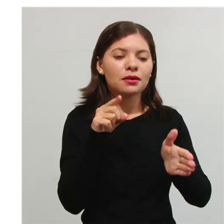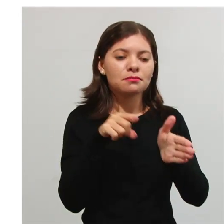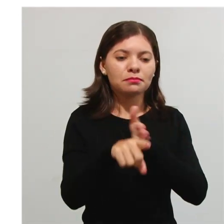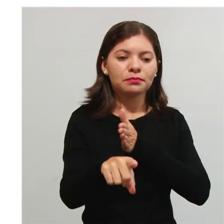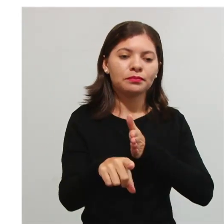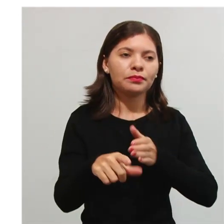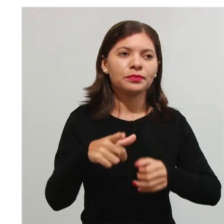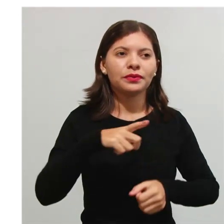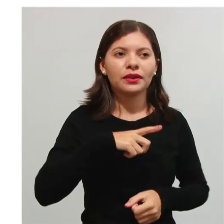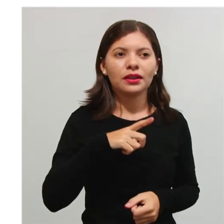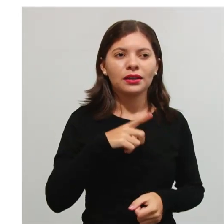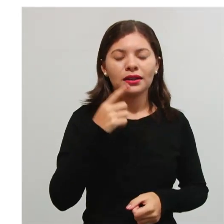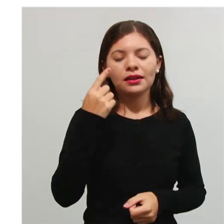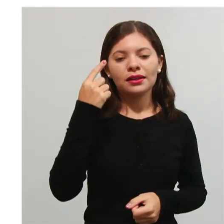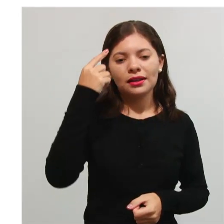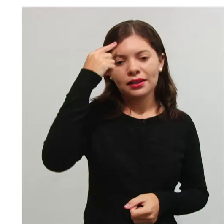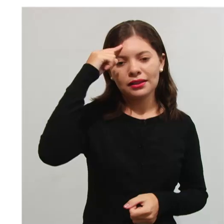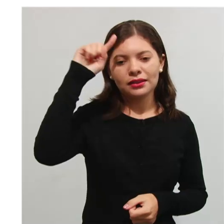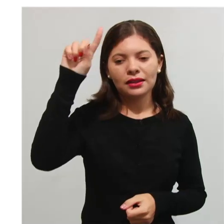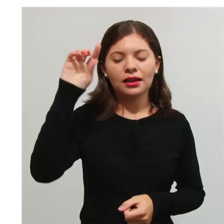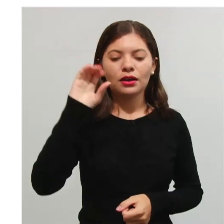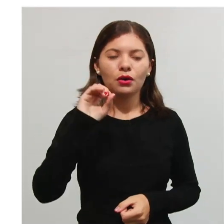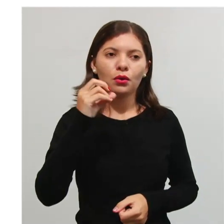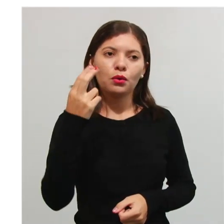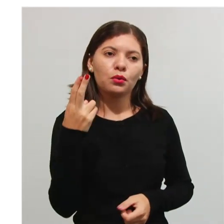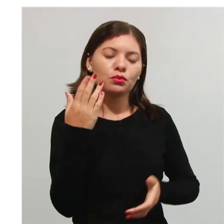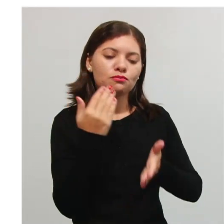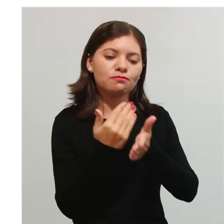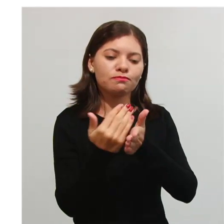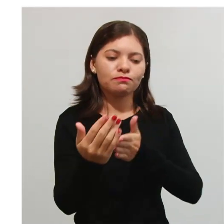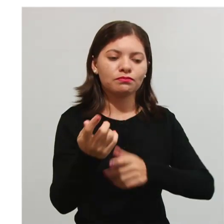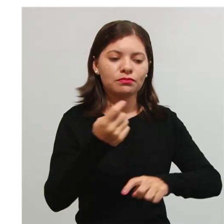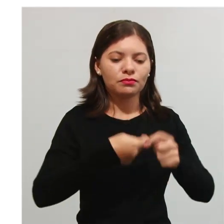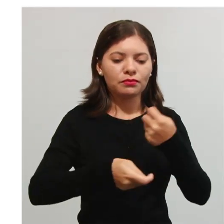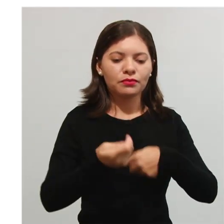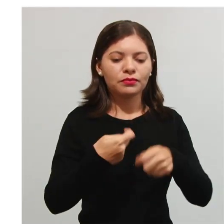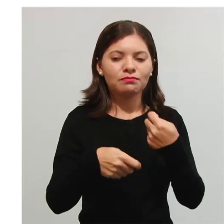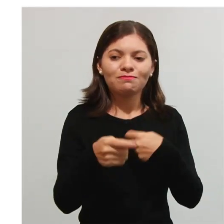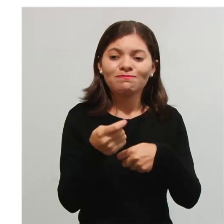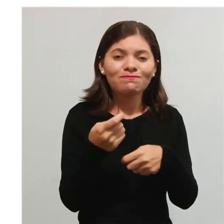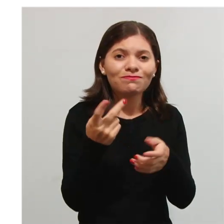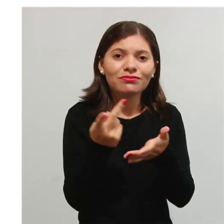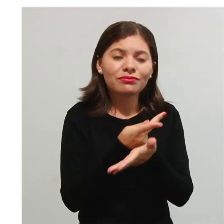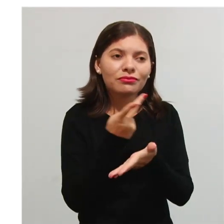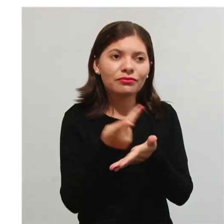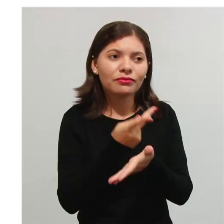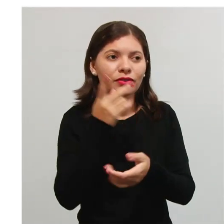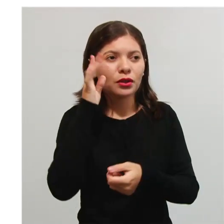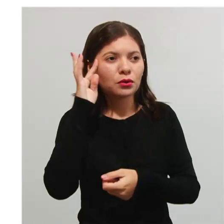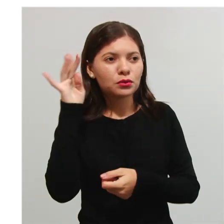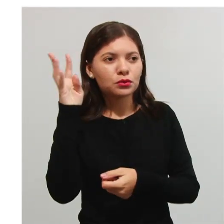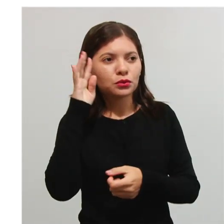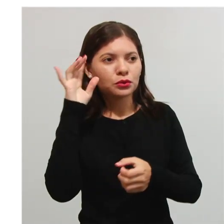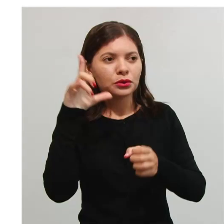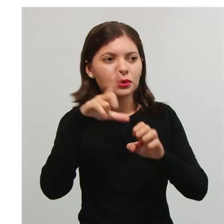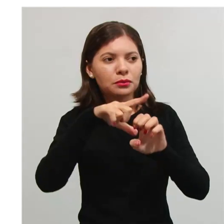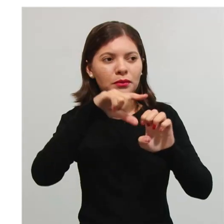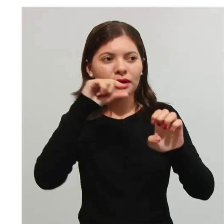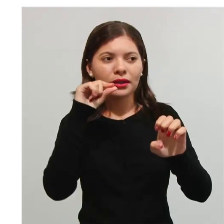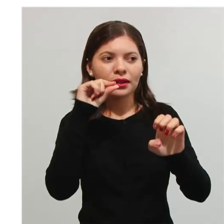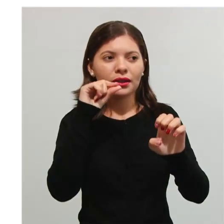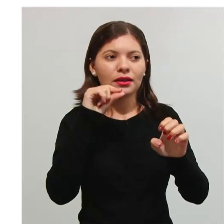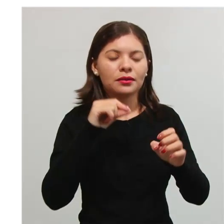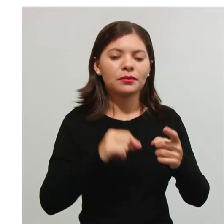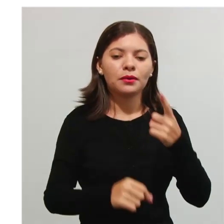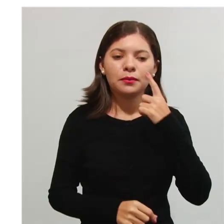já teve uma ideia ou você já iniciou um negócio e não deu certo, você tem esse sonho de empreender, de criar o seu próprio negócio,